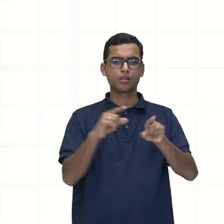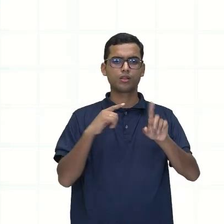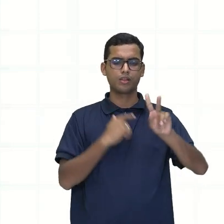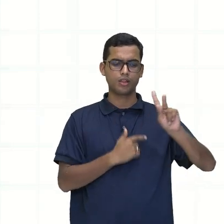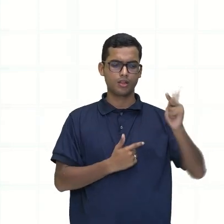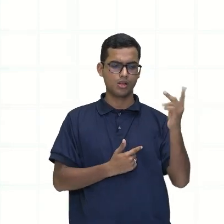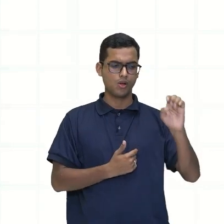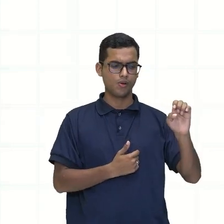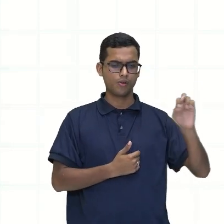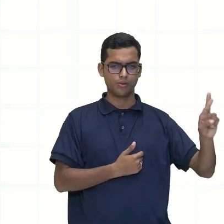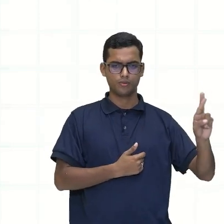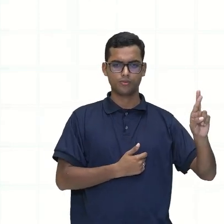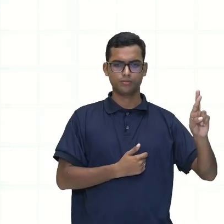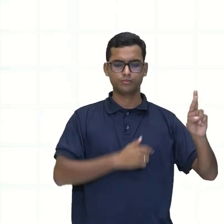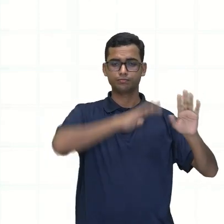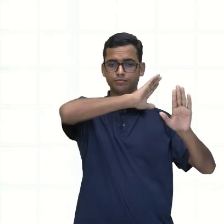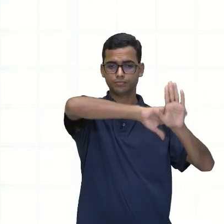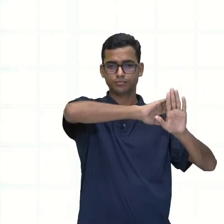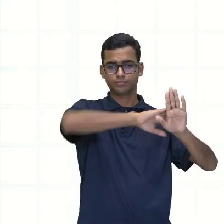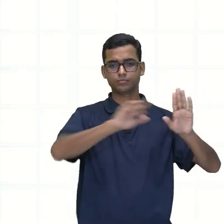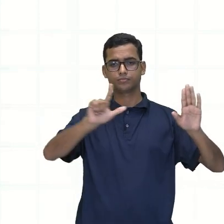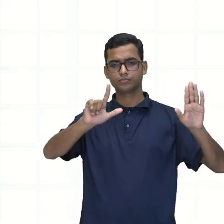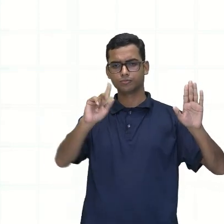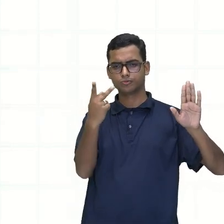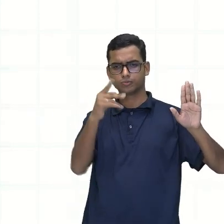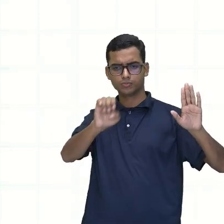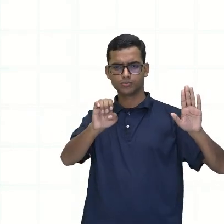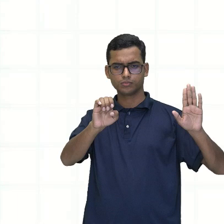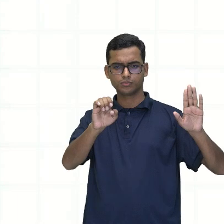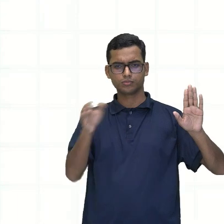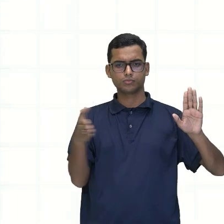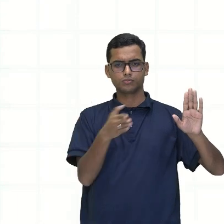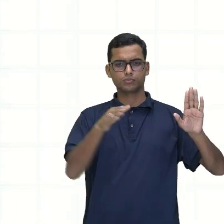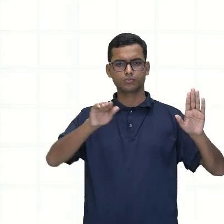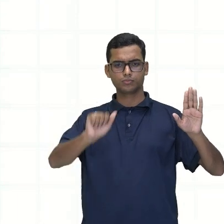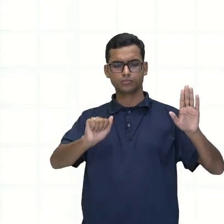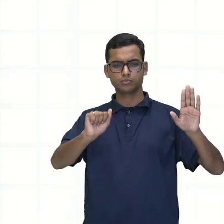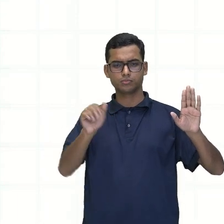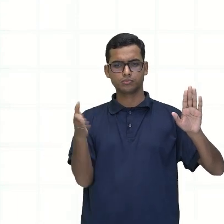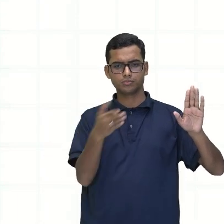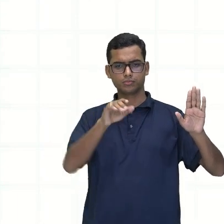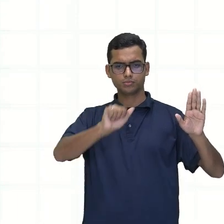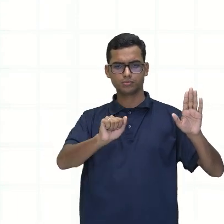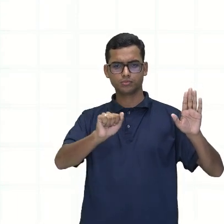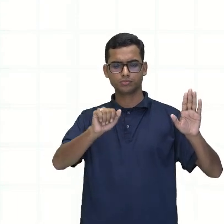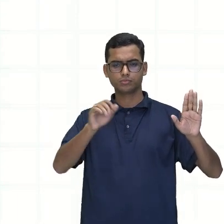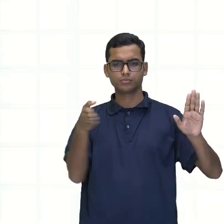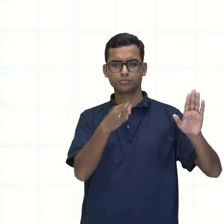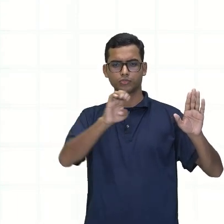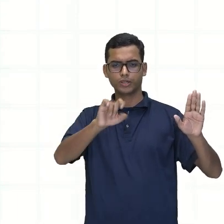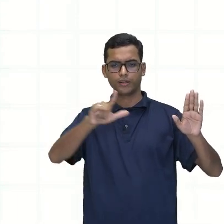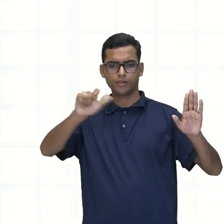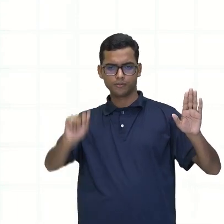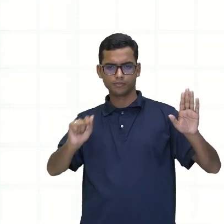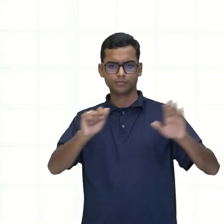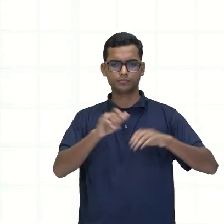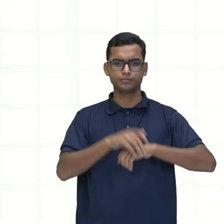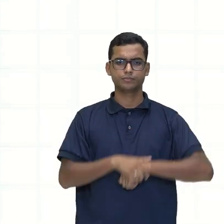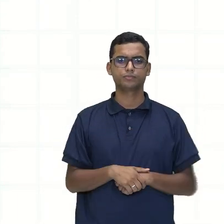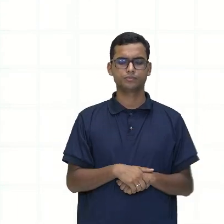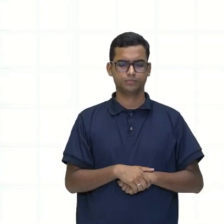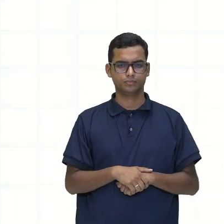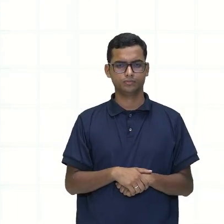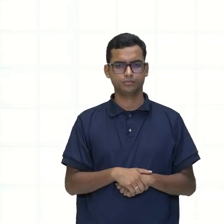o her. O que significa her? Lhe, a, ela ou